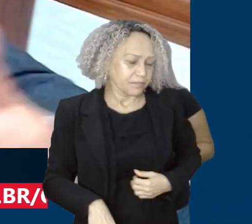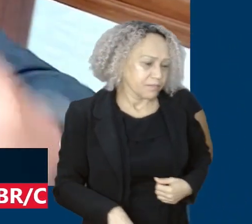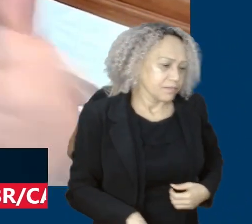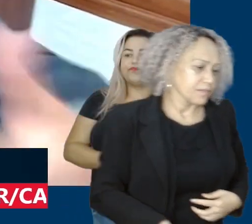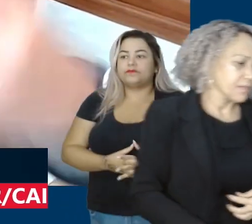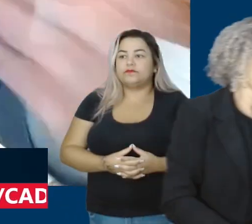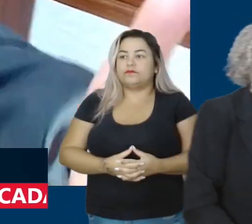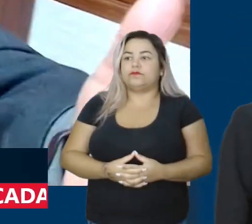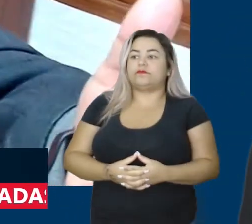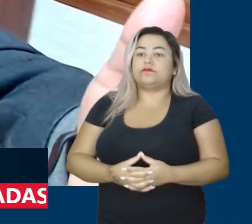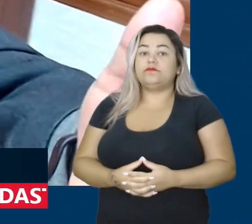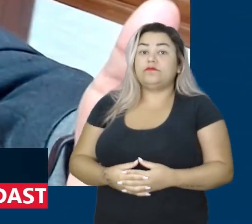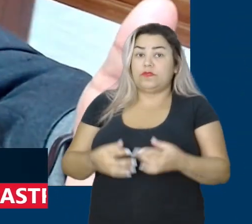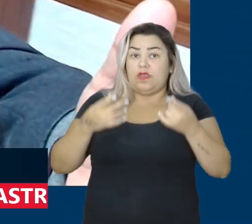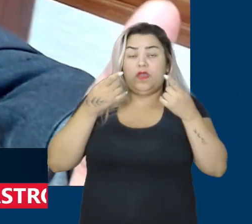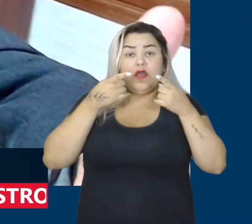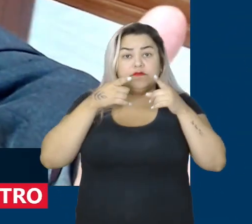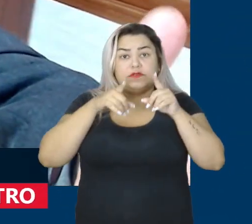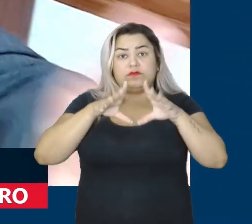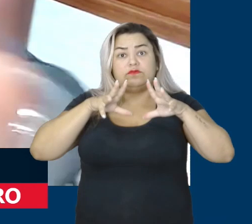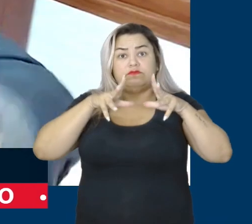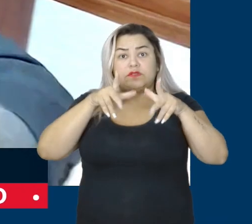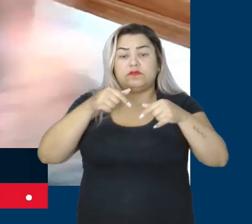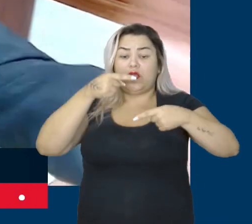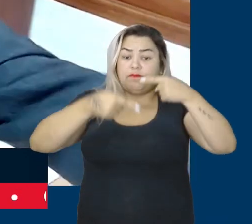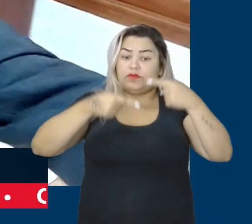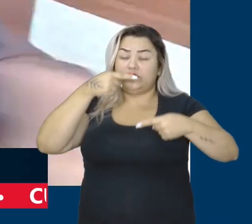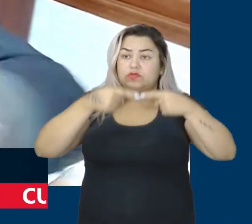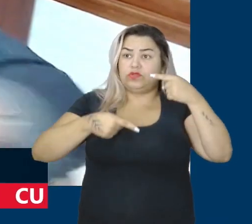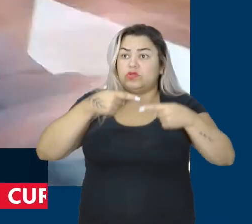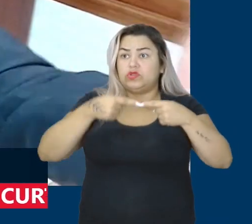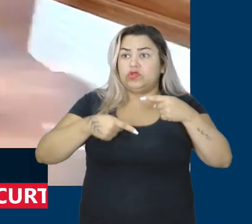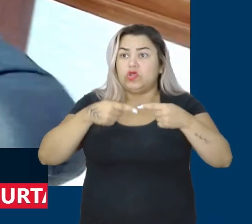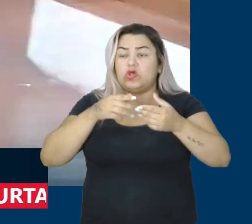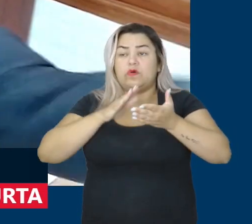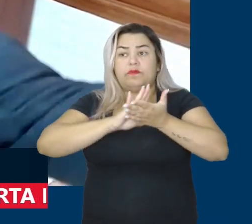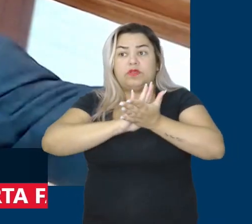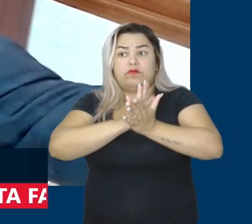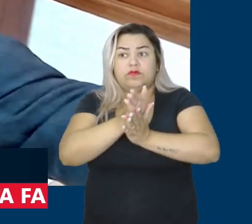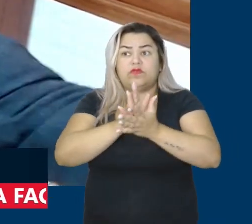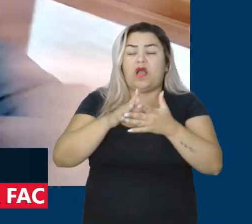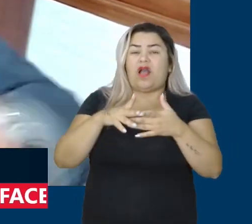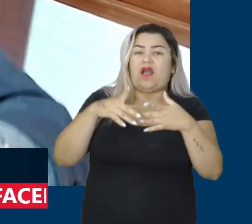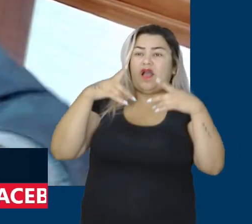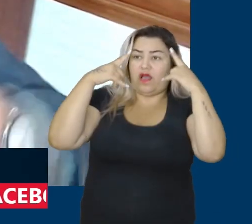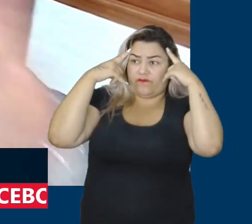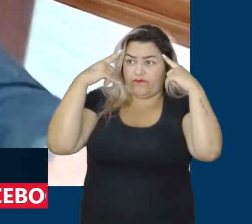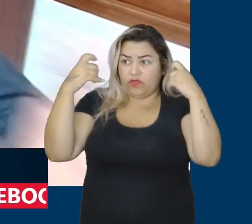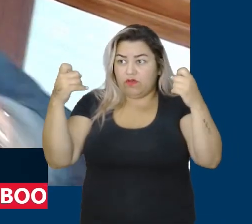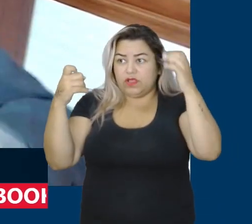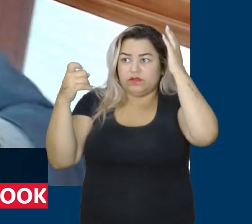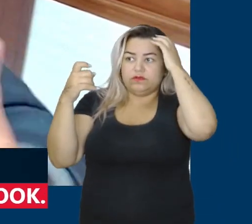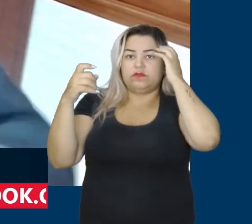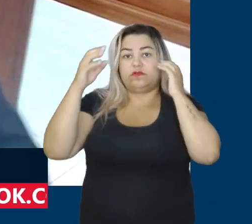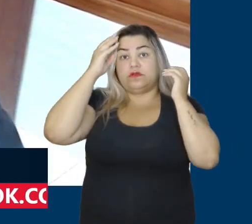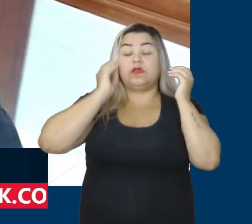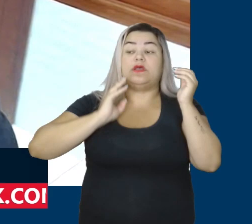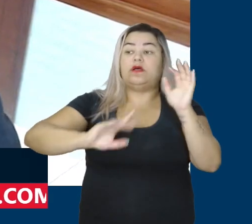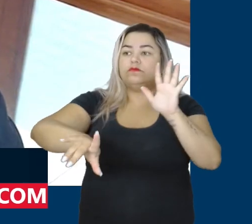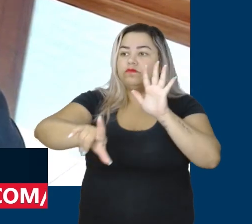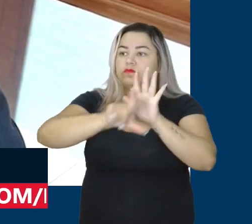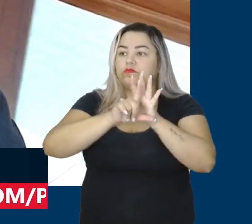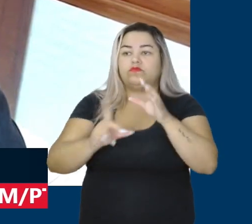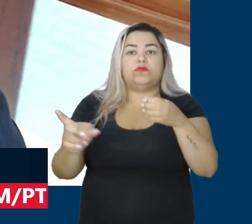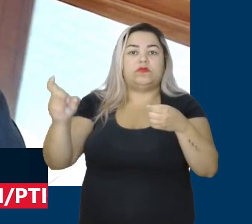né, para combatermos as políticas de preconceito, de racismo, de agressão, de violência. Por exemplo, a lei que tem que ser contada uma